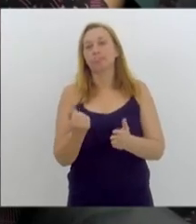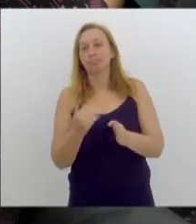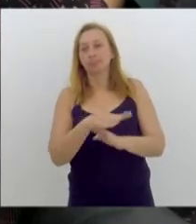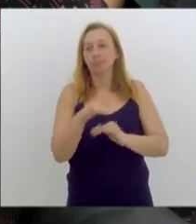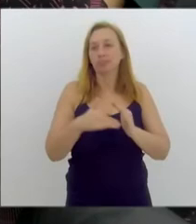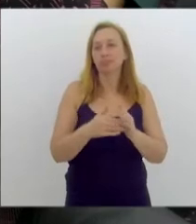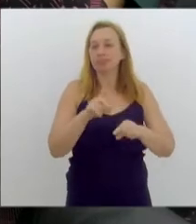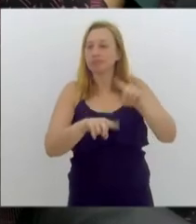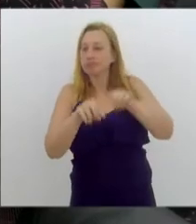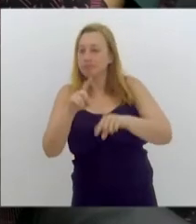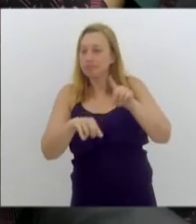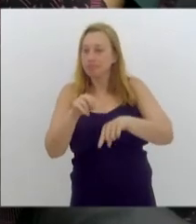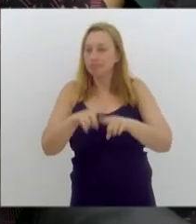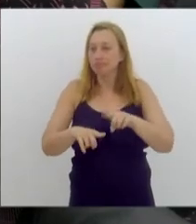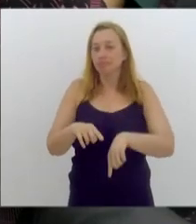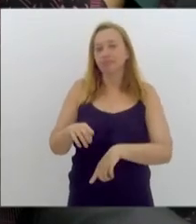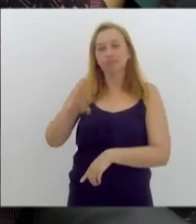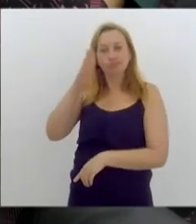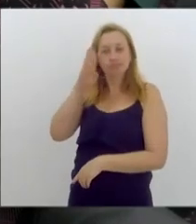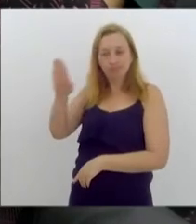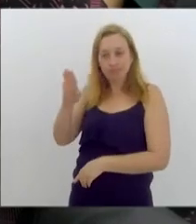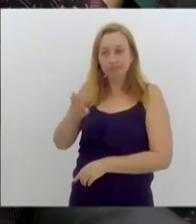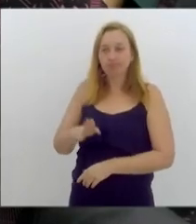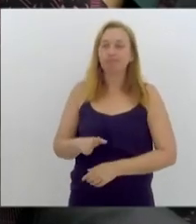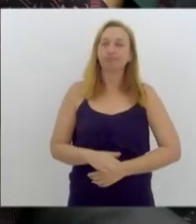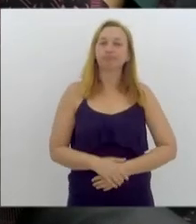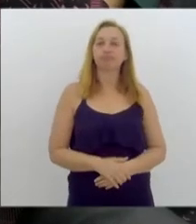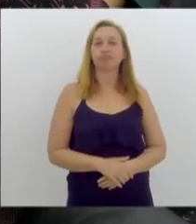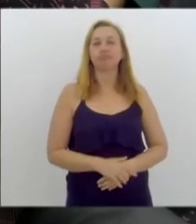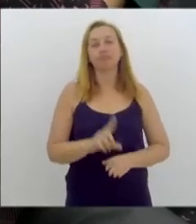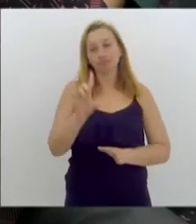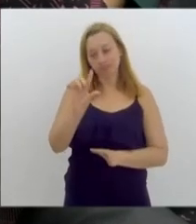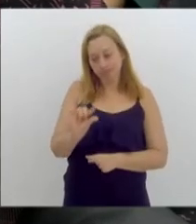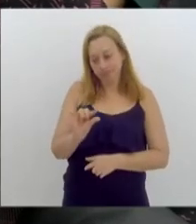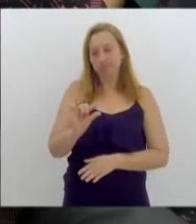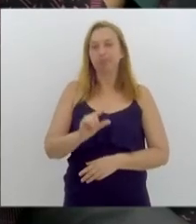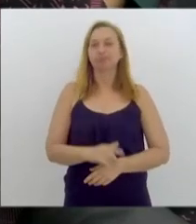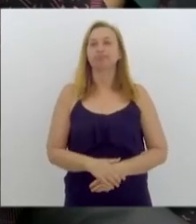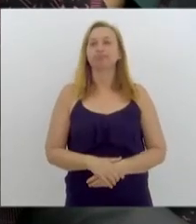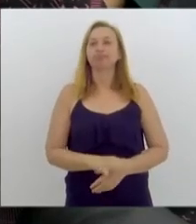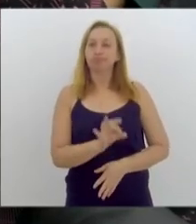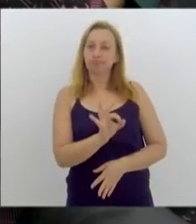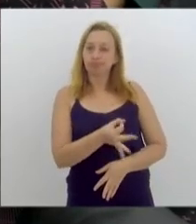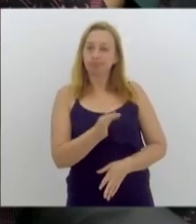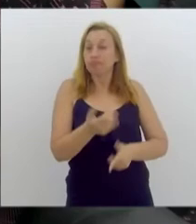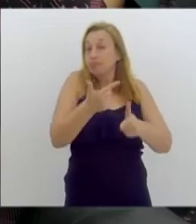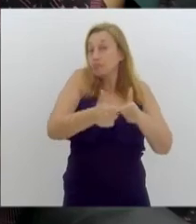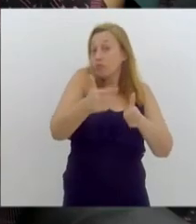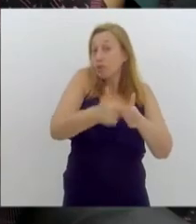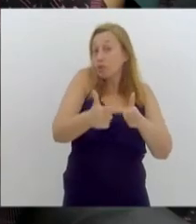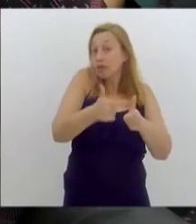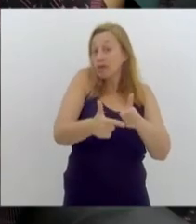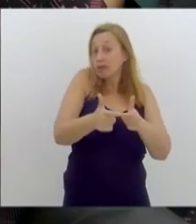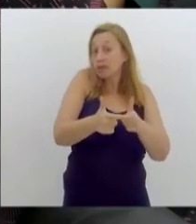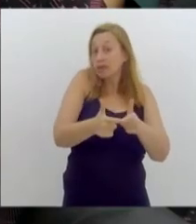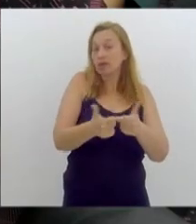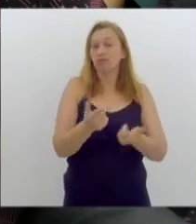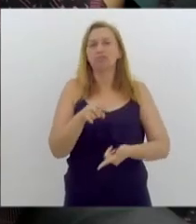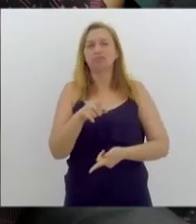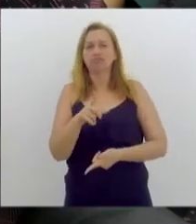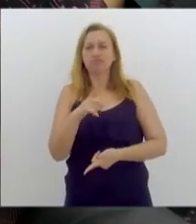produtos e serviços que são essenciais elas devam ser reduzidas de fato o problema é que você tem